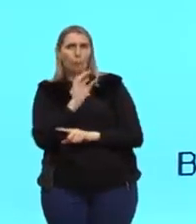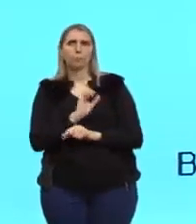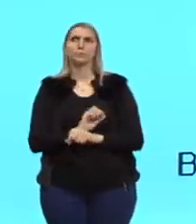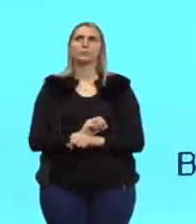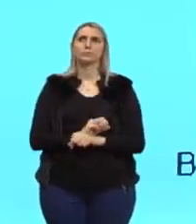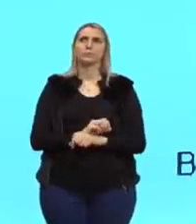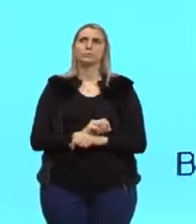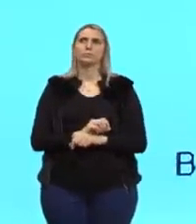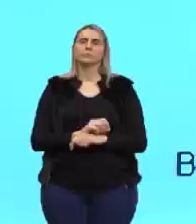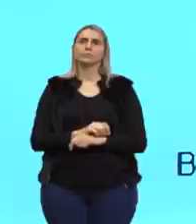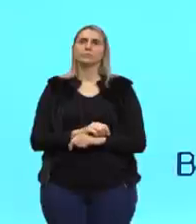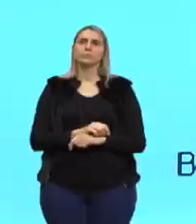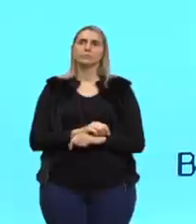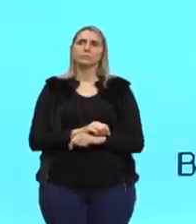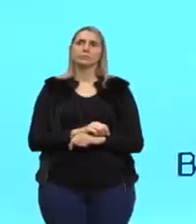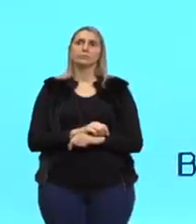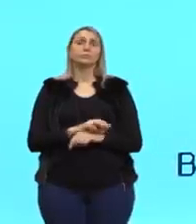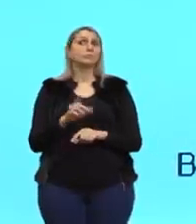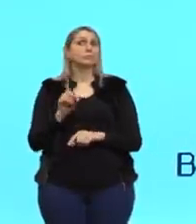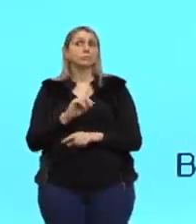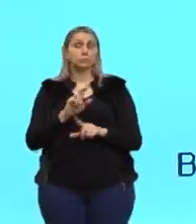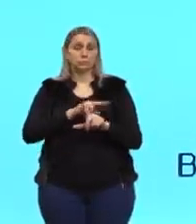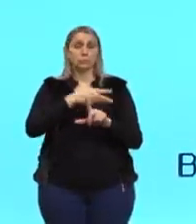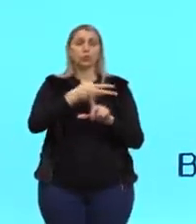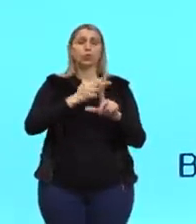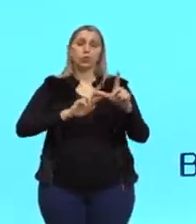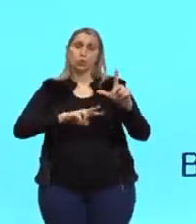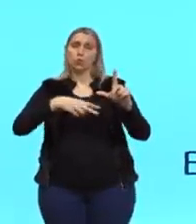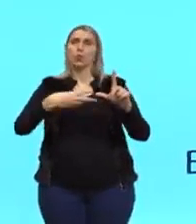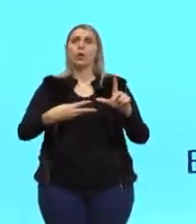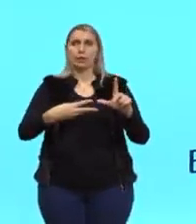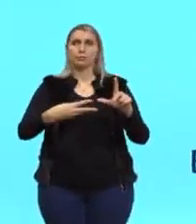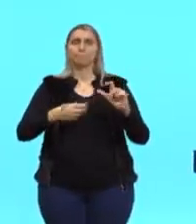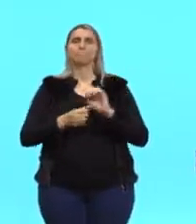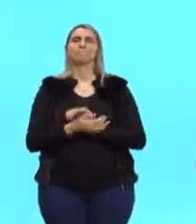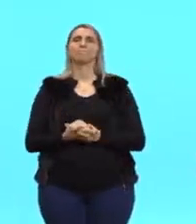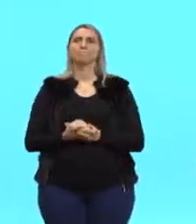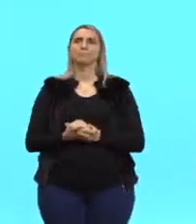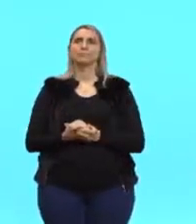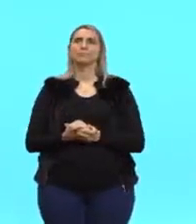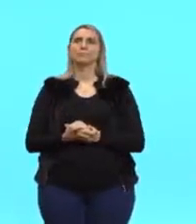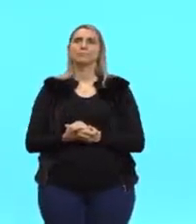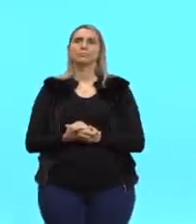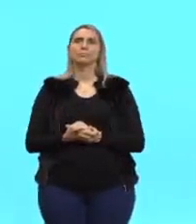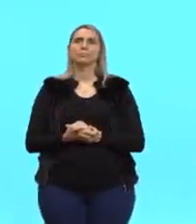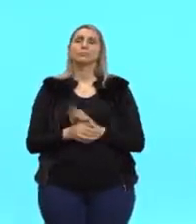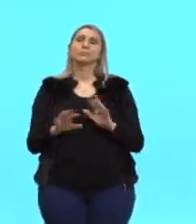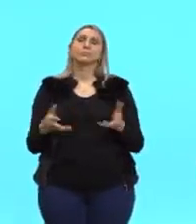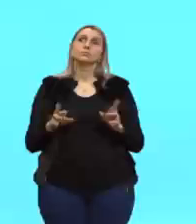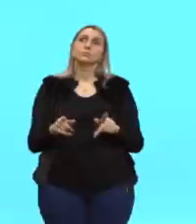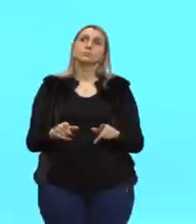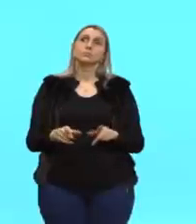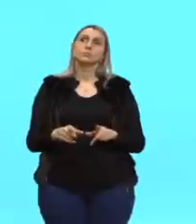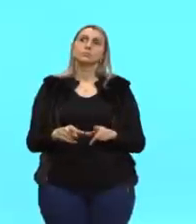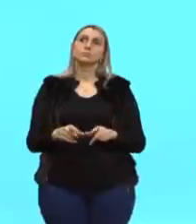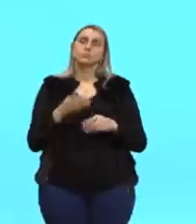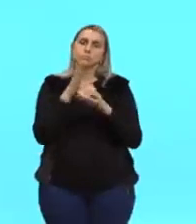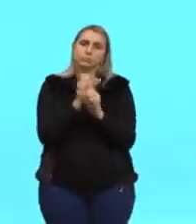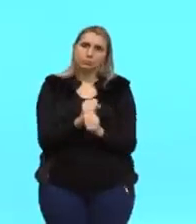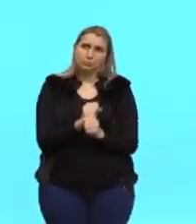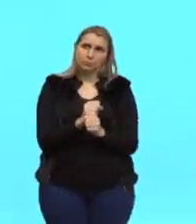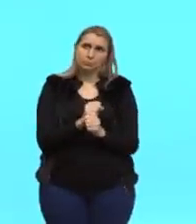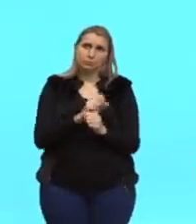quadrado dos catetos. E não é a soma dos catetos ao quadrado. Qual a diferença? Eu somo